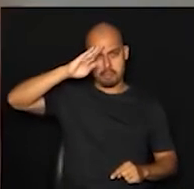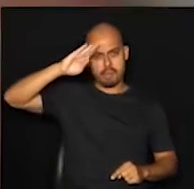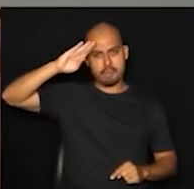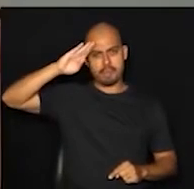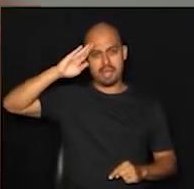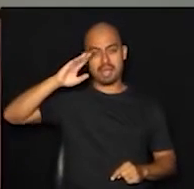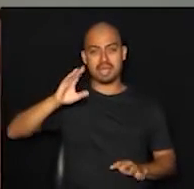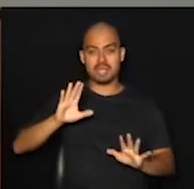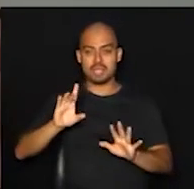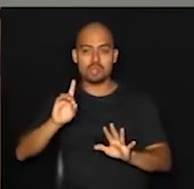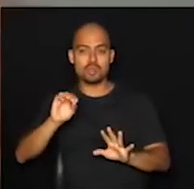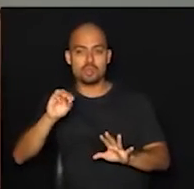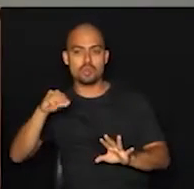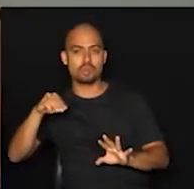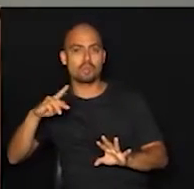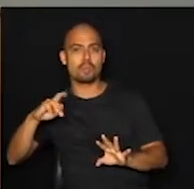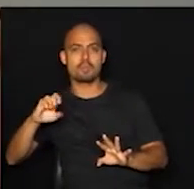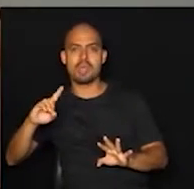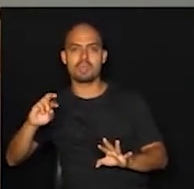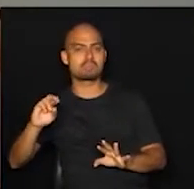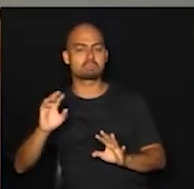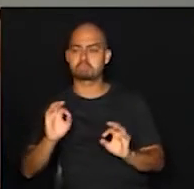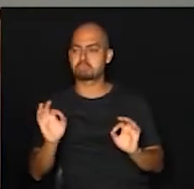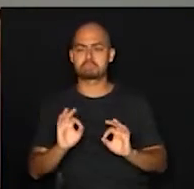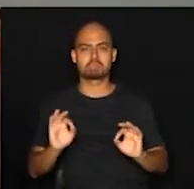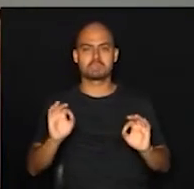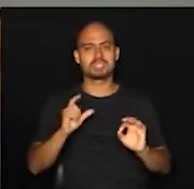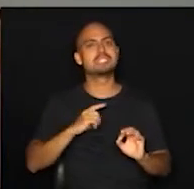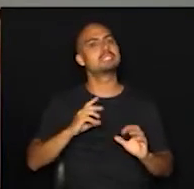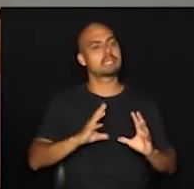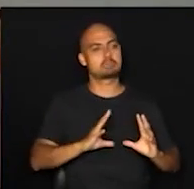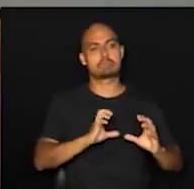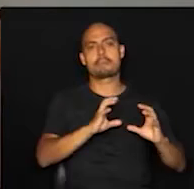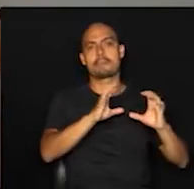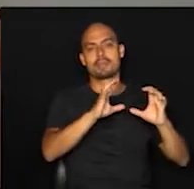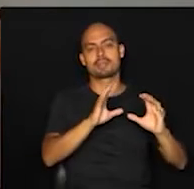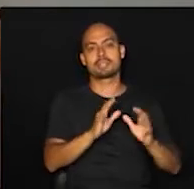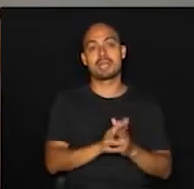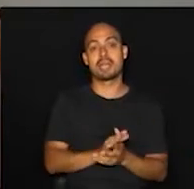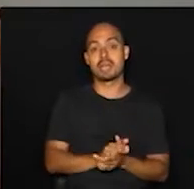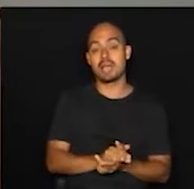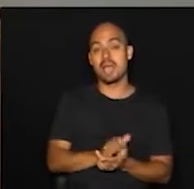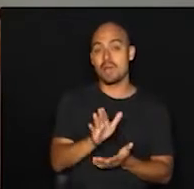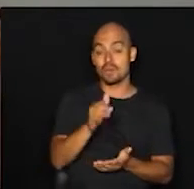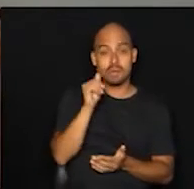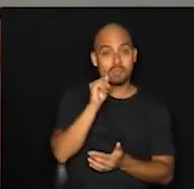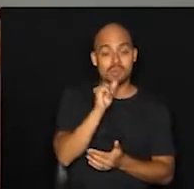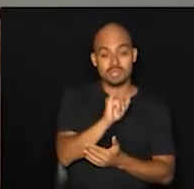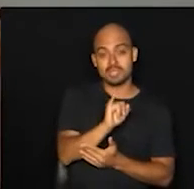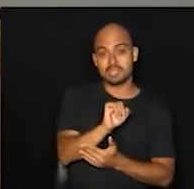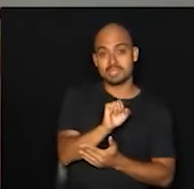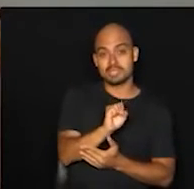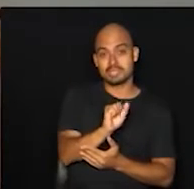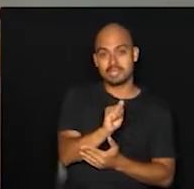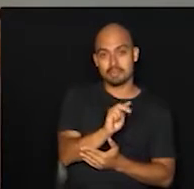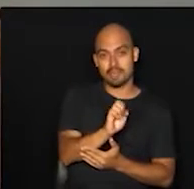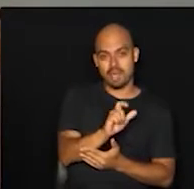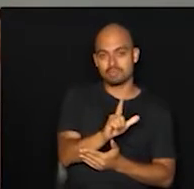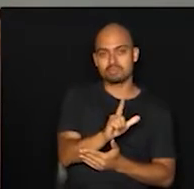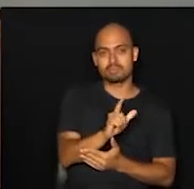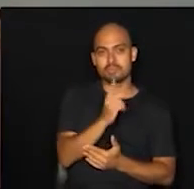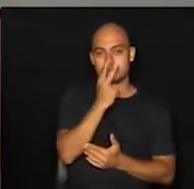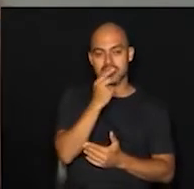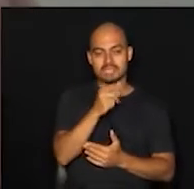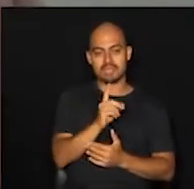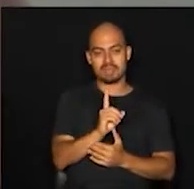militar, então tinha ali muita rusga. E ela ficava no meio dos dois. E nesse sentido, até você perguntou de mediação de conflito,